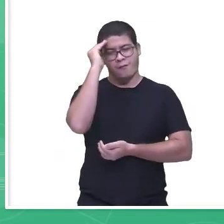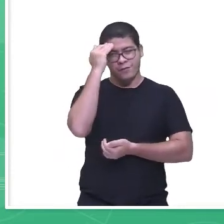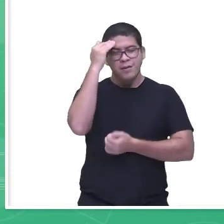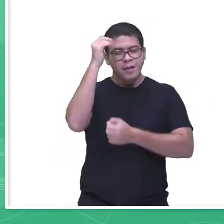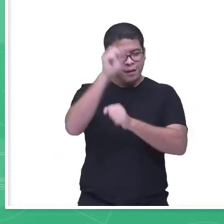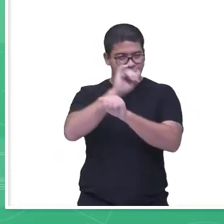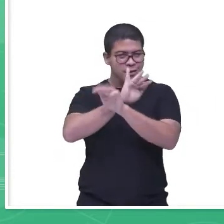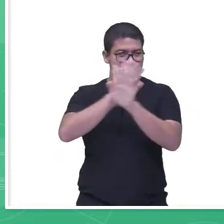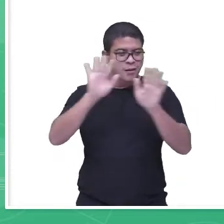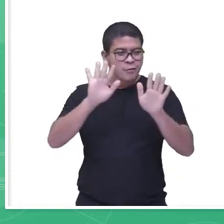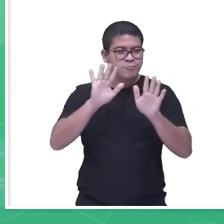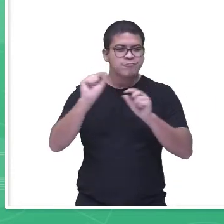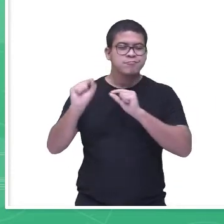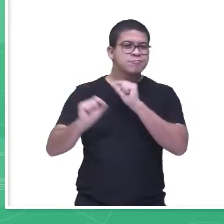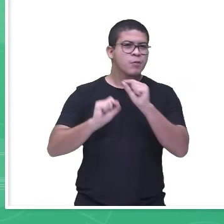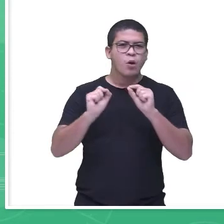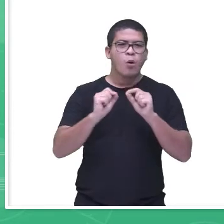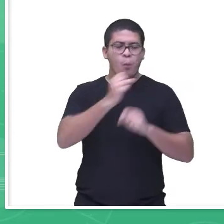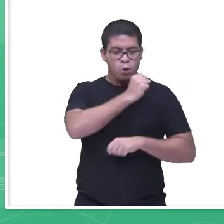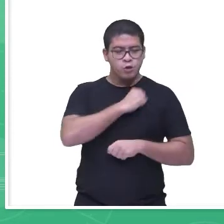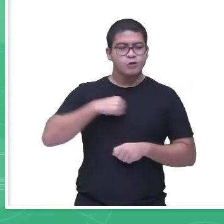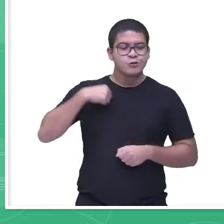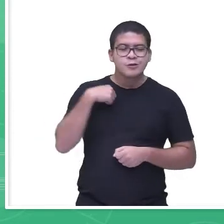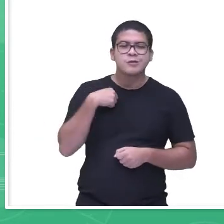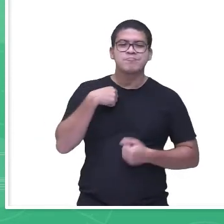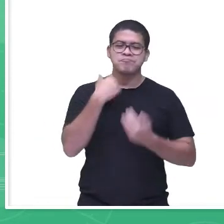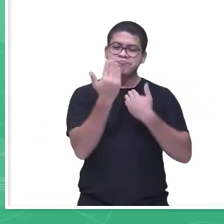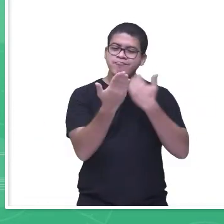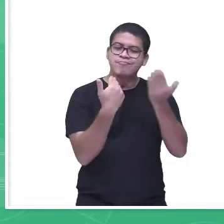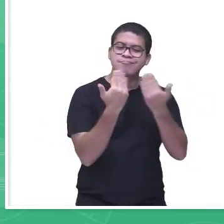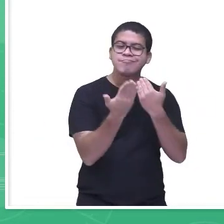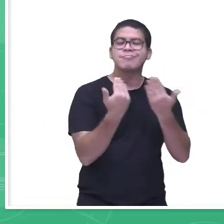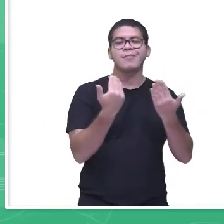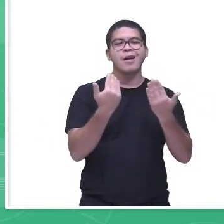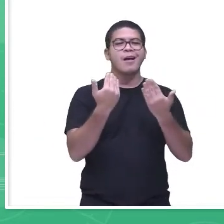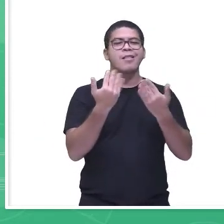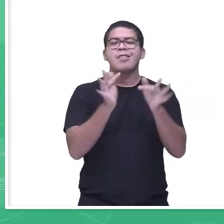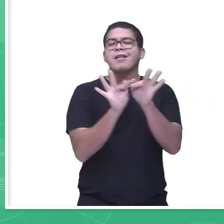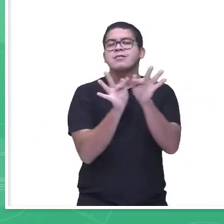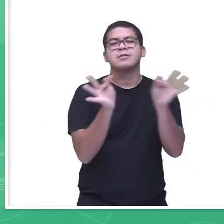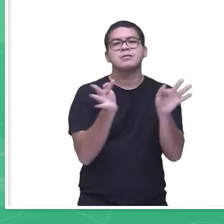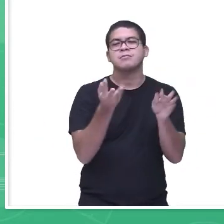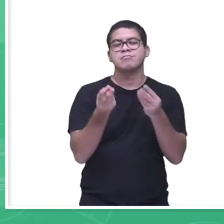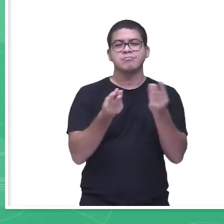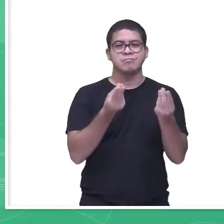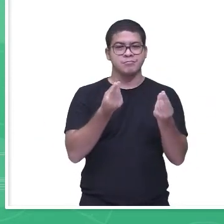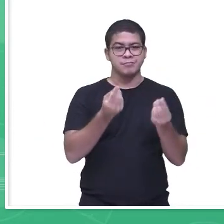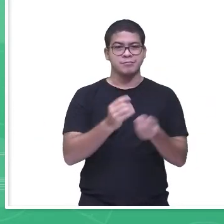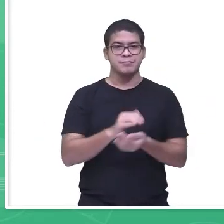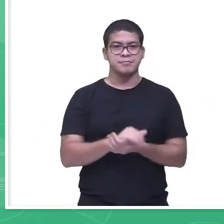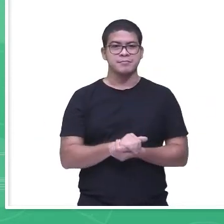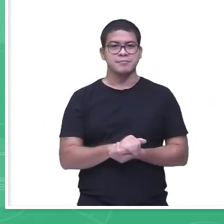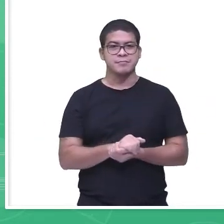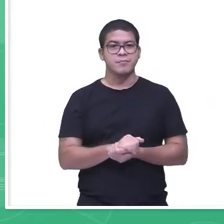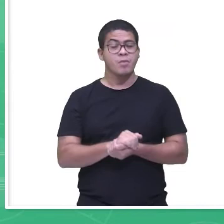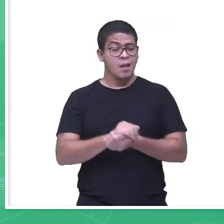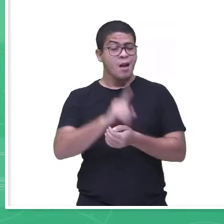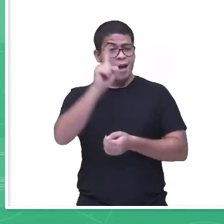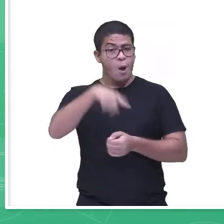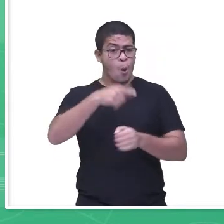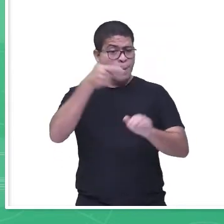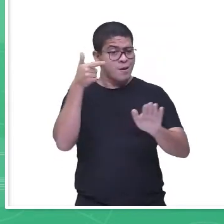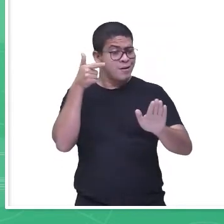palavras aí que Sócrates fazia, né? É uma ironia, não deixa de ser uma ironia, não é verdade? Então, olha